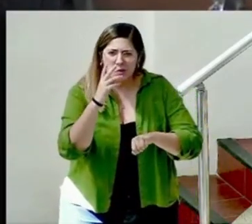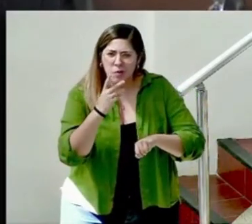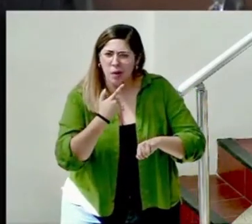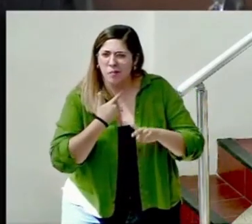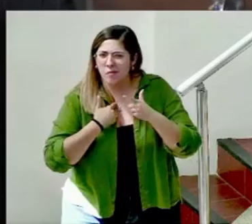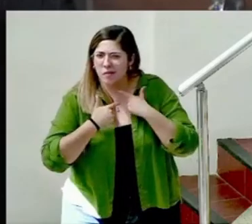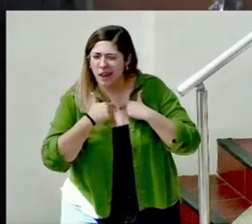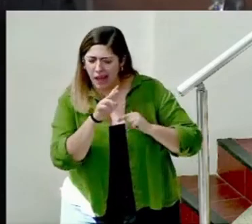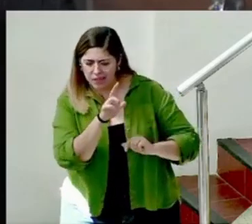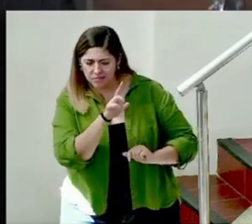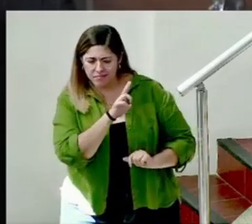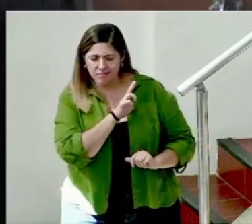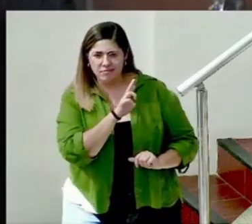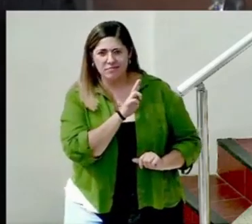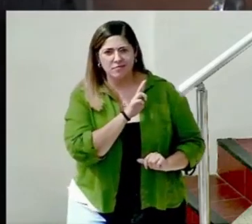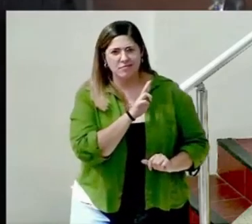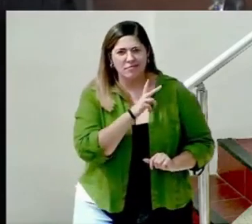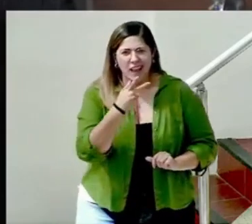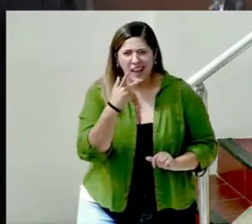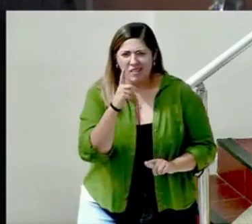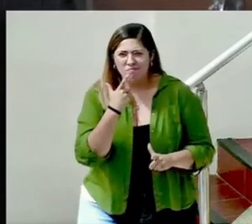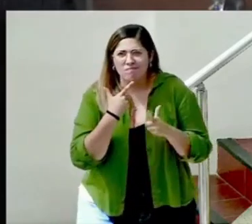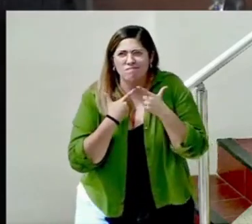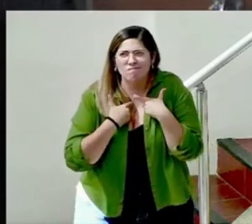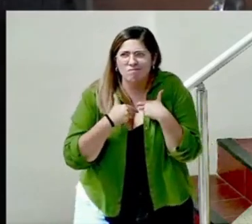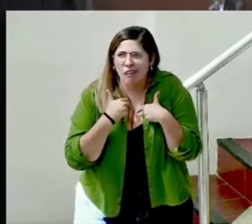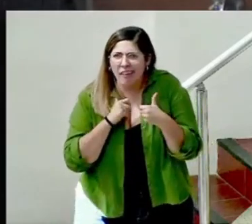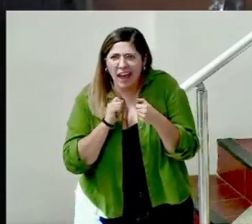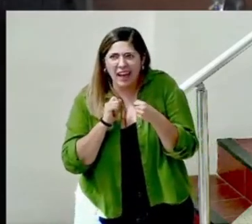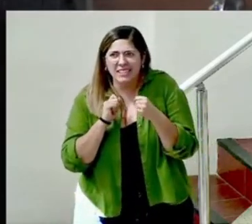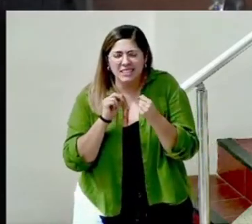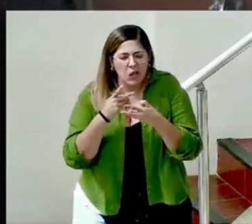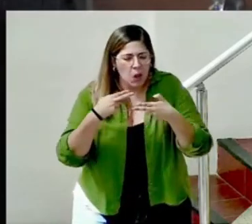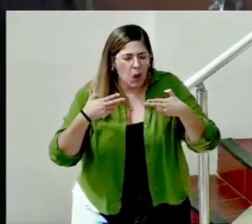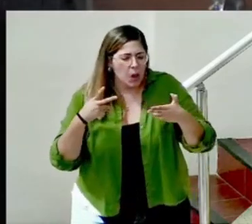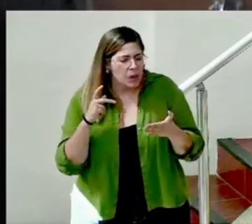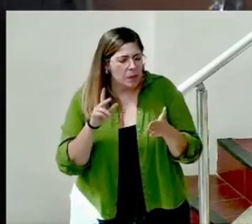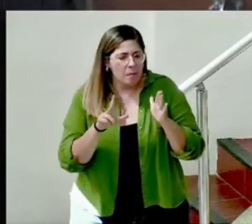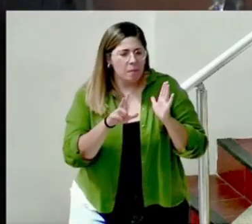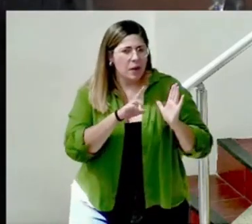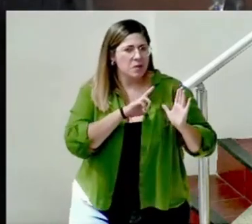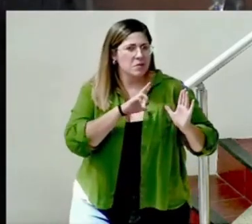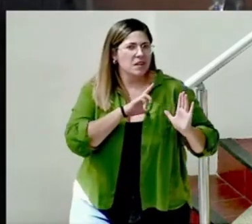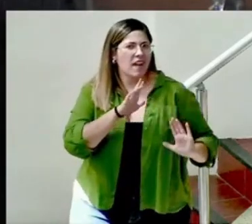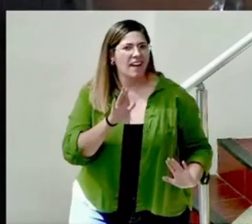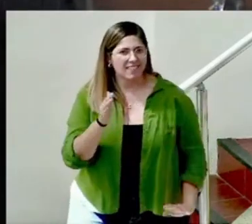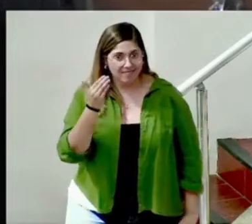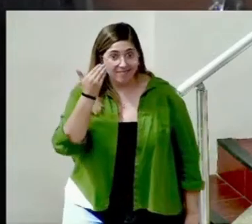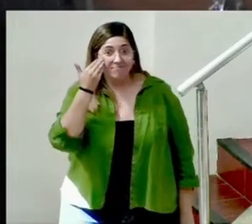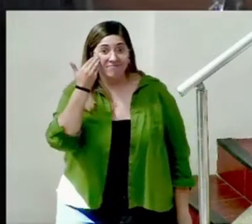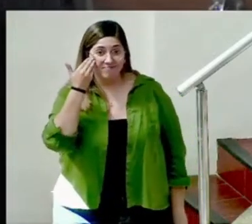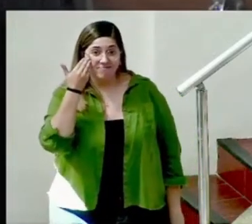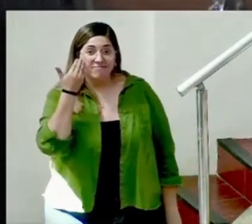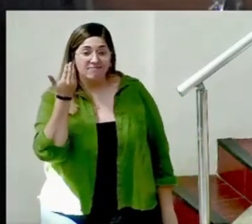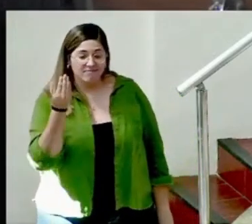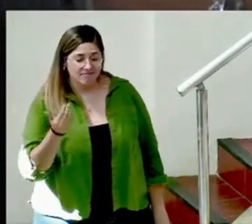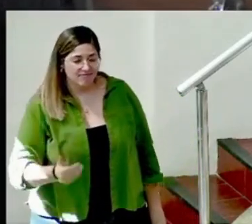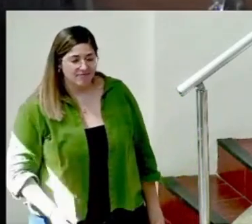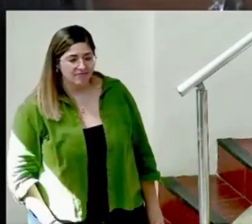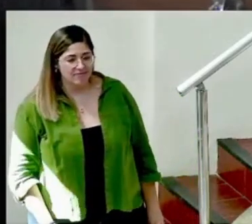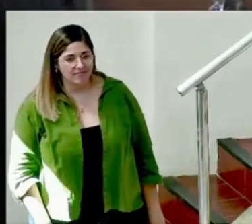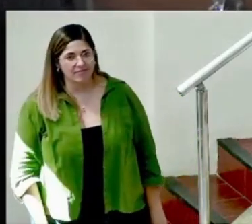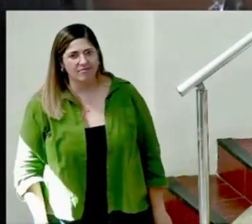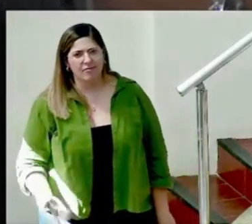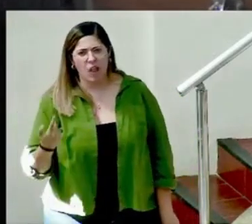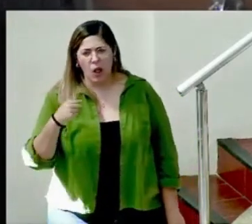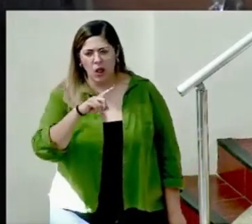vontade, ou o seu reino. Cada um de nós vive para algum reino, algum